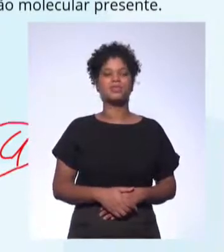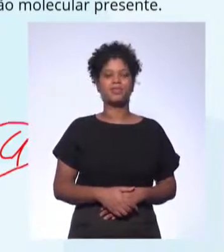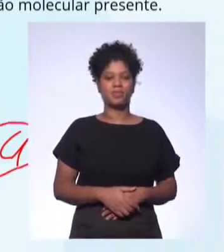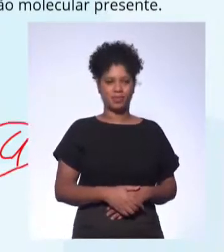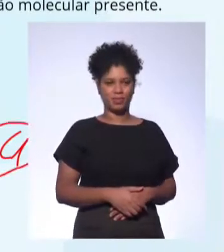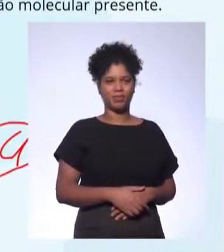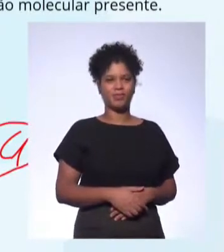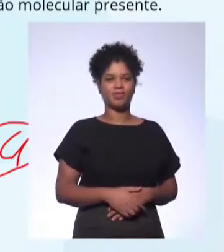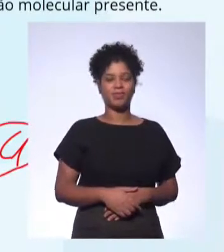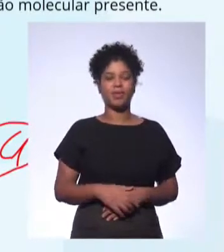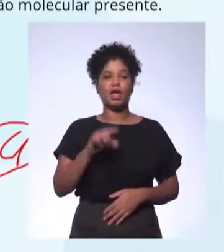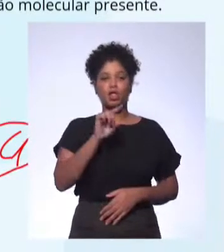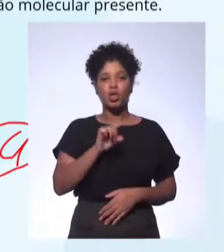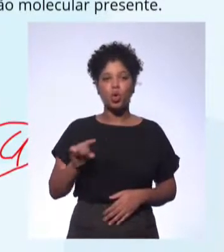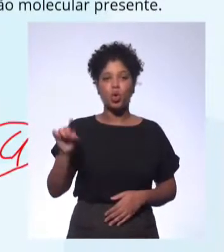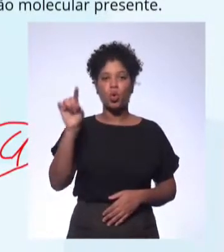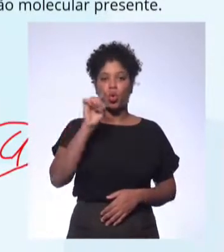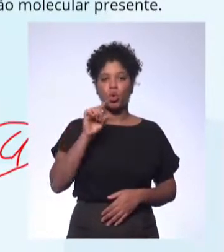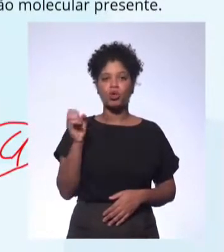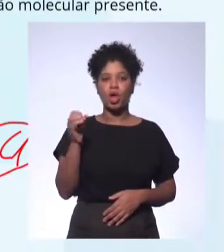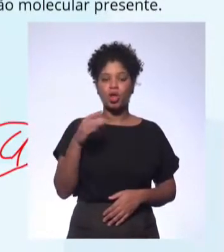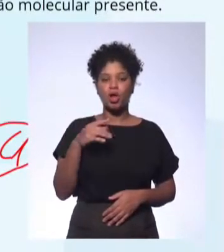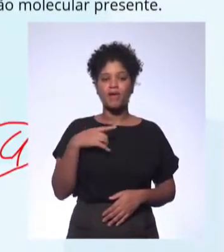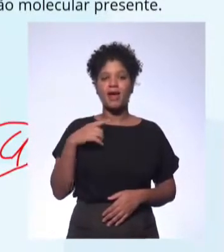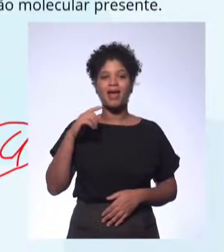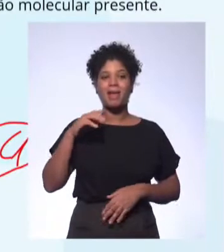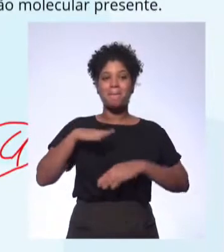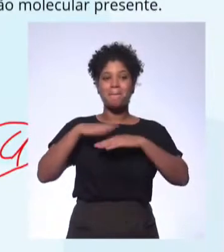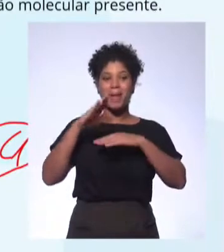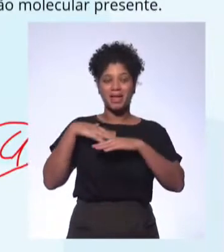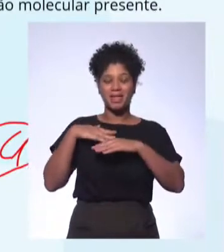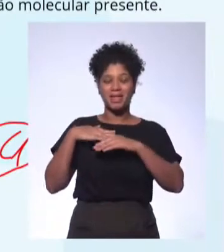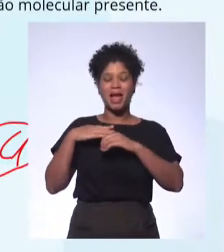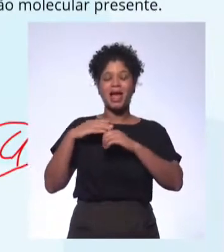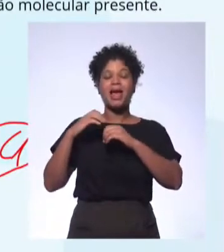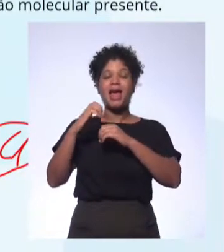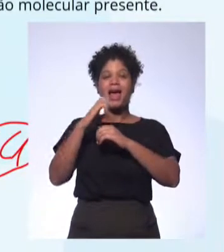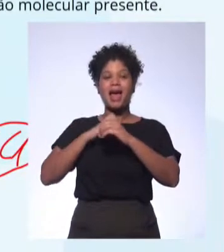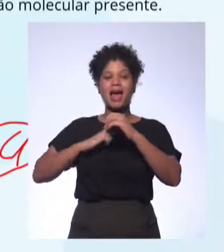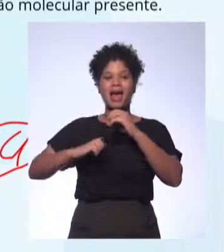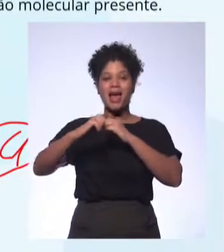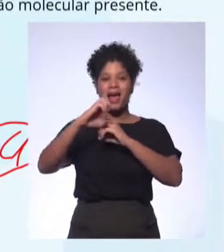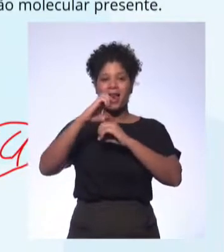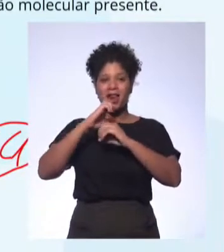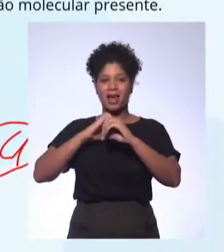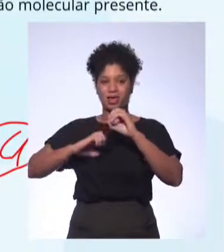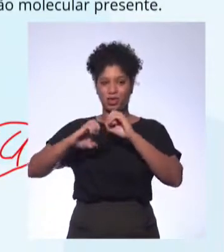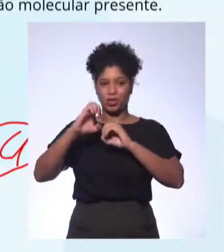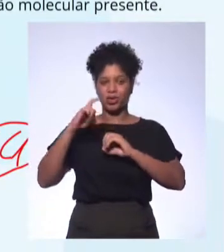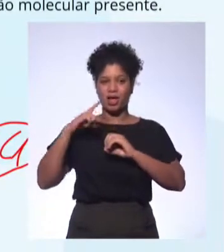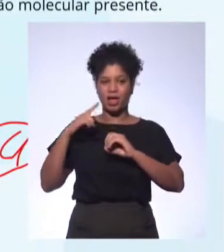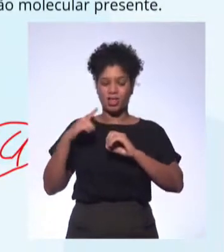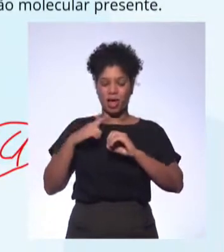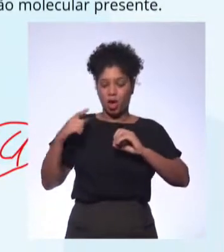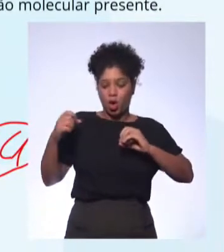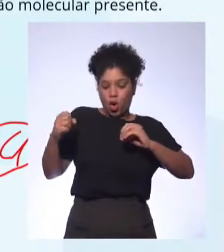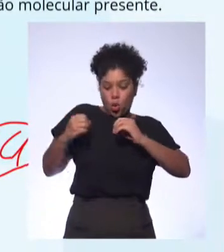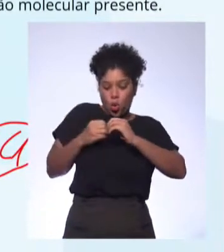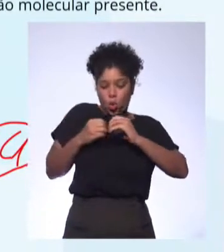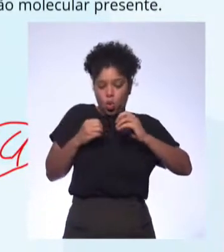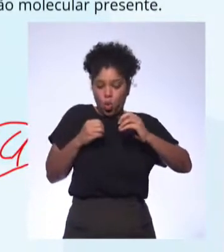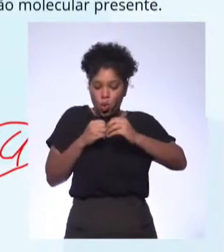e com mais elétrons aqui ó ocorrendo assim a interação entre essas moléculas